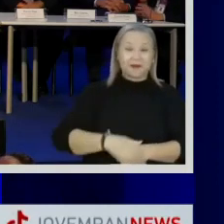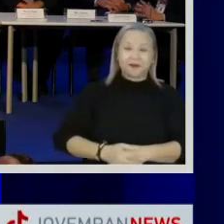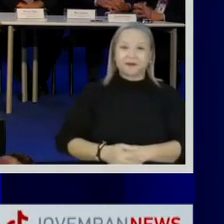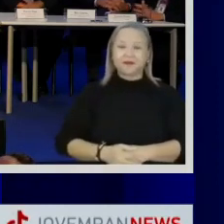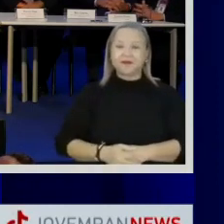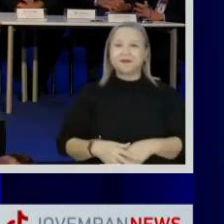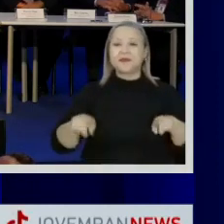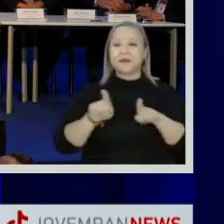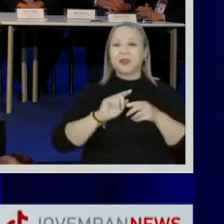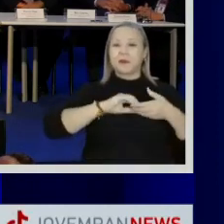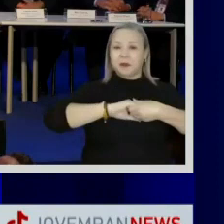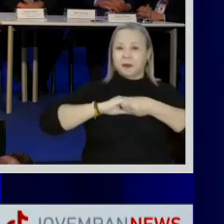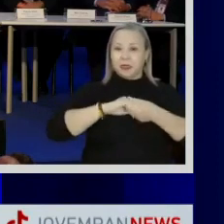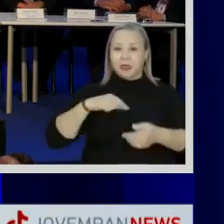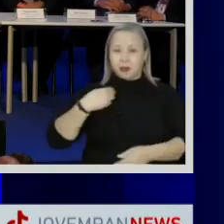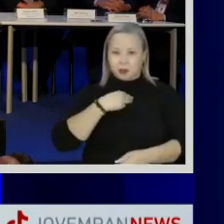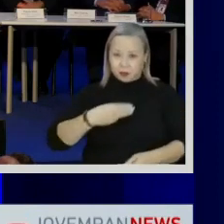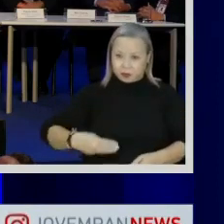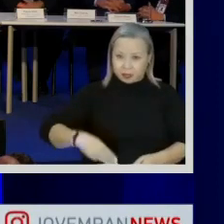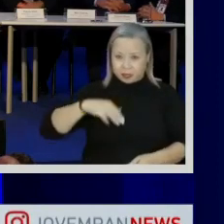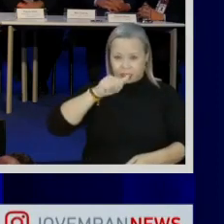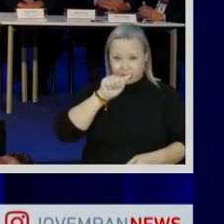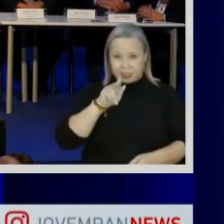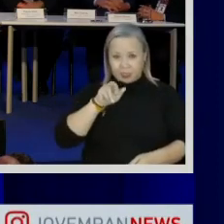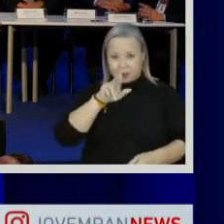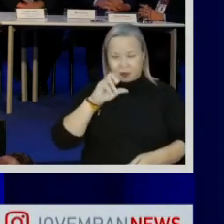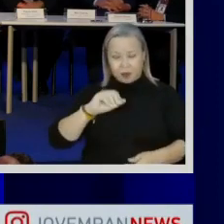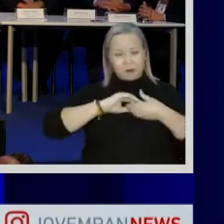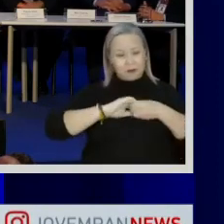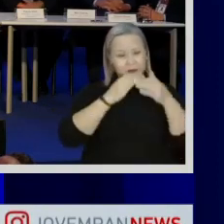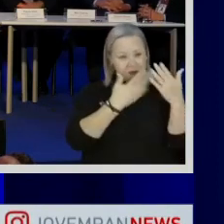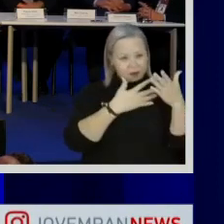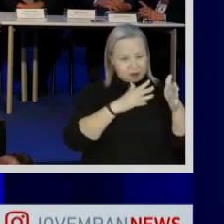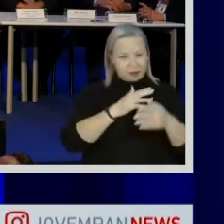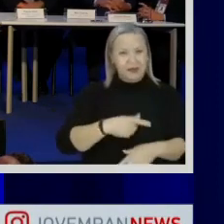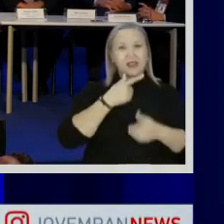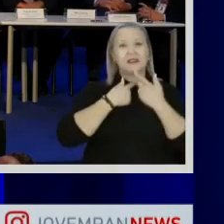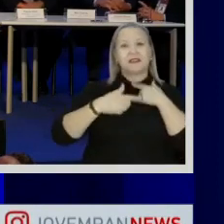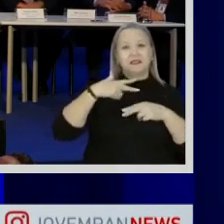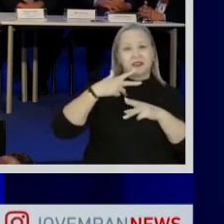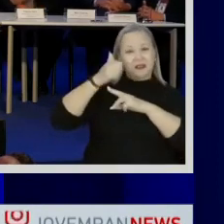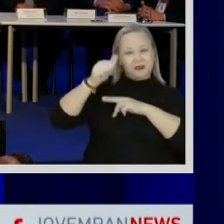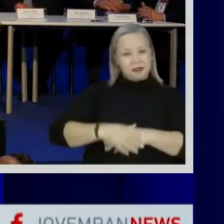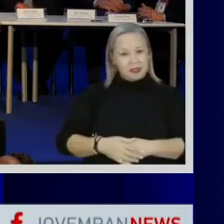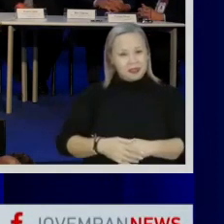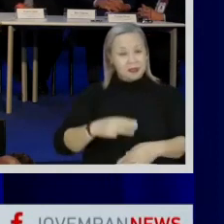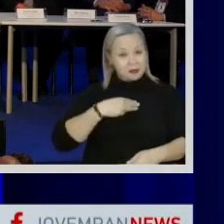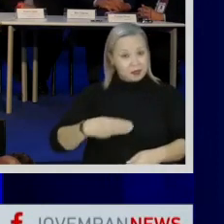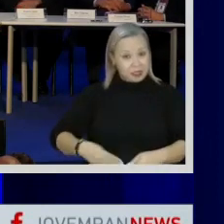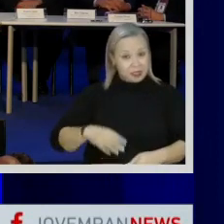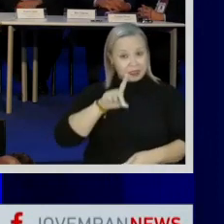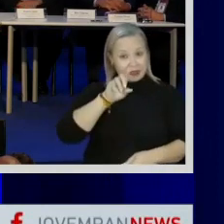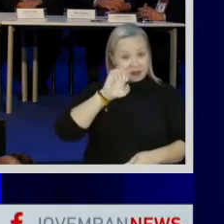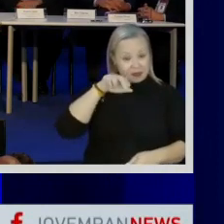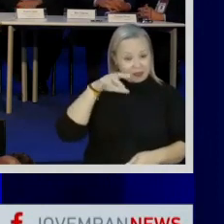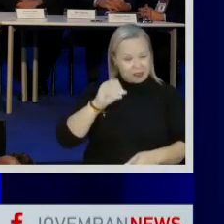em resumo, a gente precisa respeitar a vontade soberana do povo, que em estados democráticos se materializa através através de uma Constituição. Ou